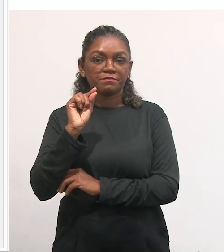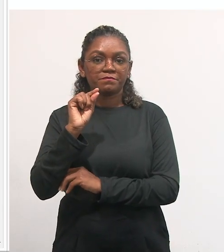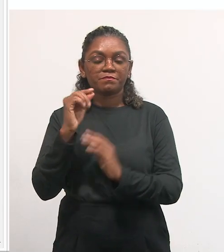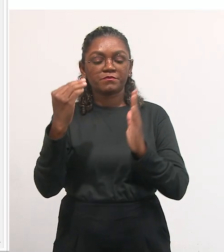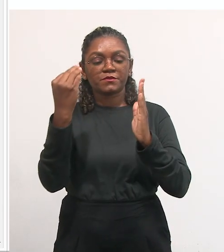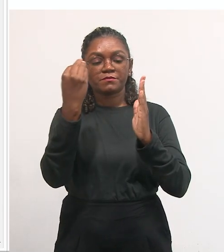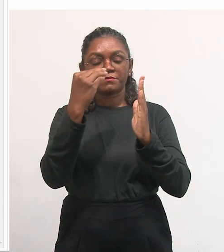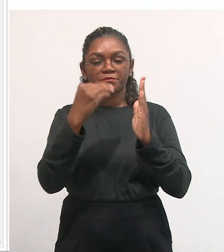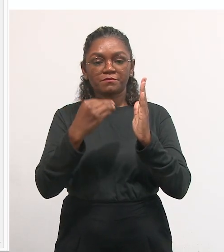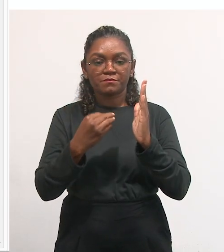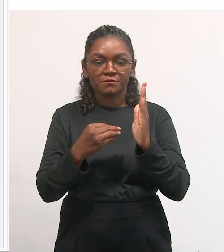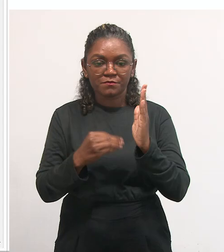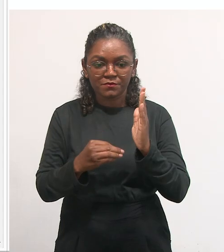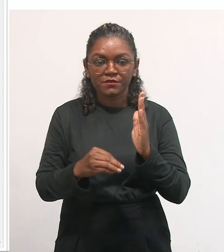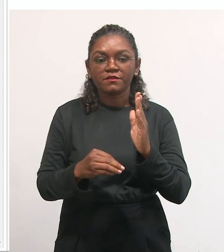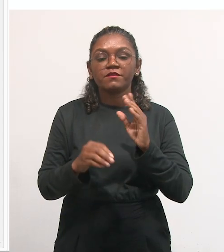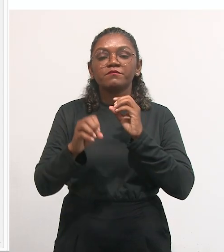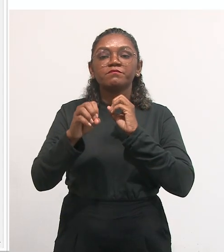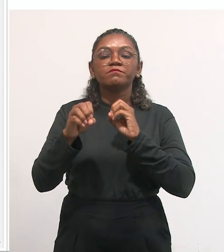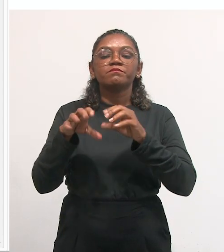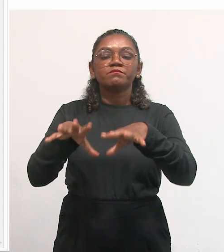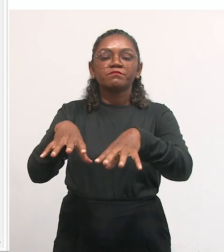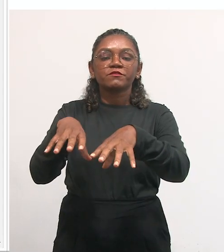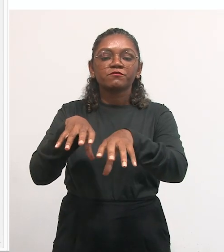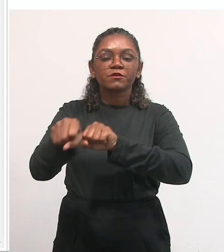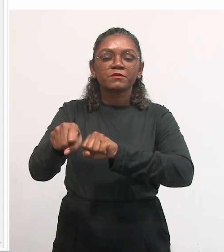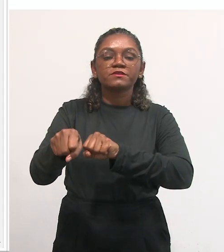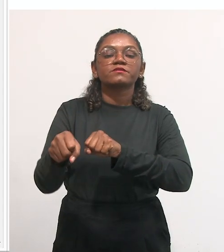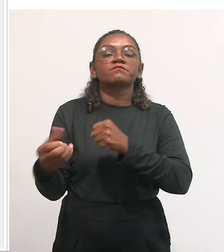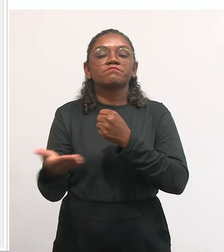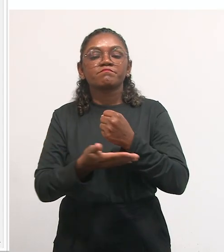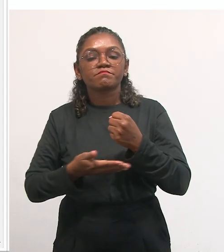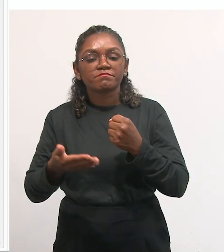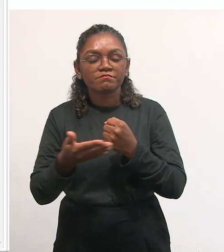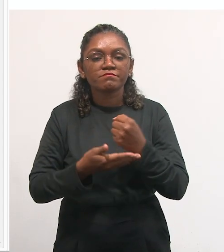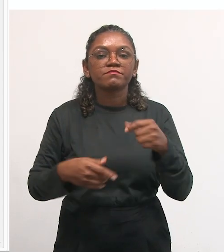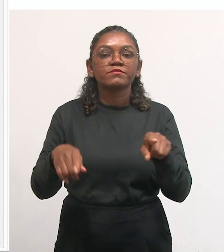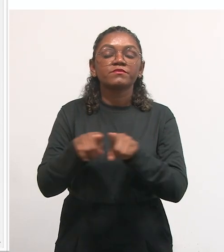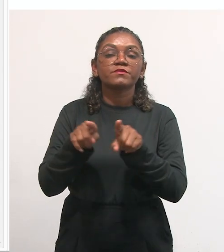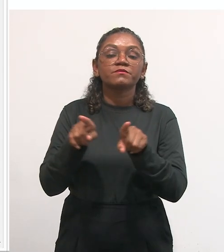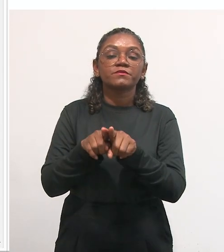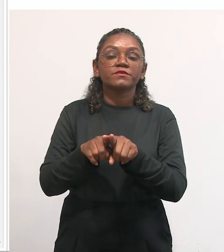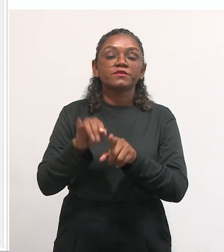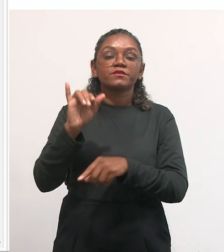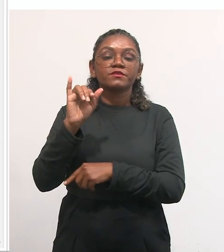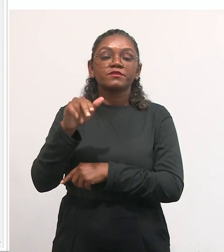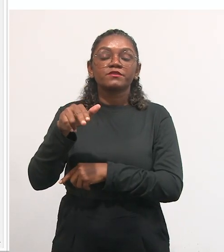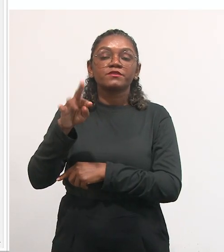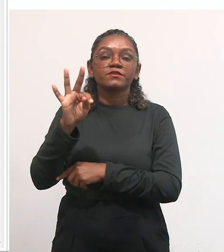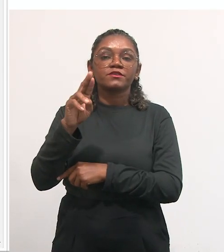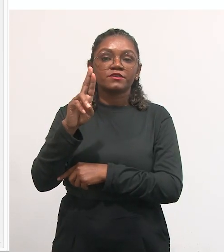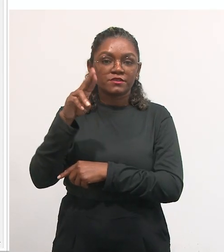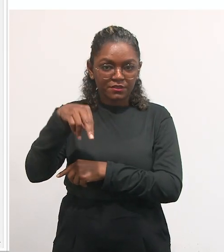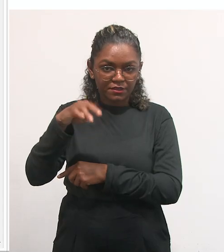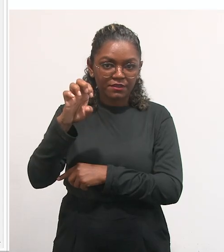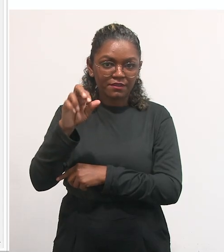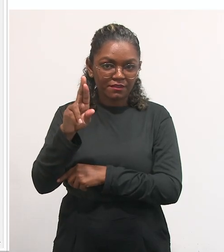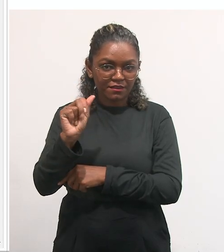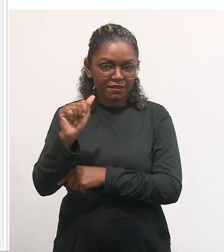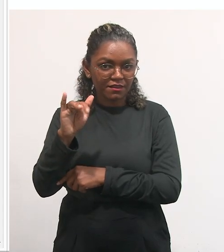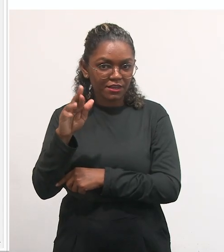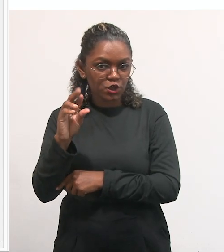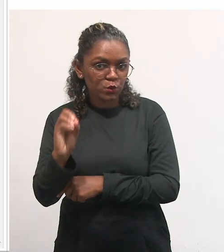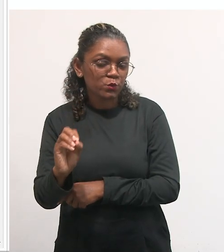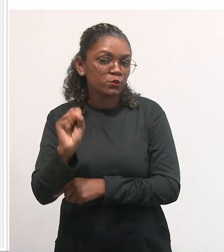itinerários formativos, que é uma outra forma de organização curricular. E o artigo 36A vai